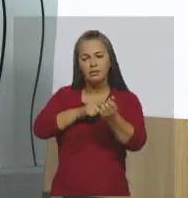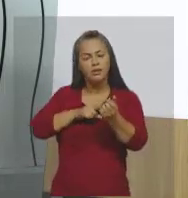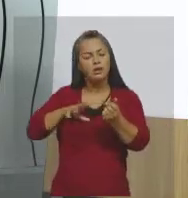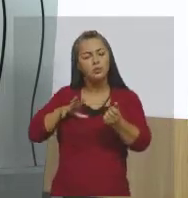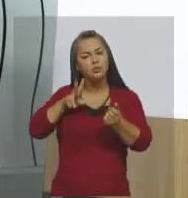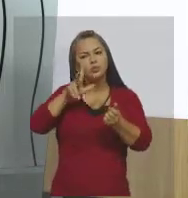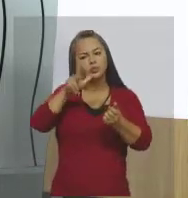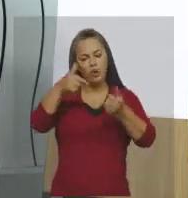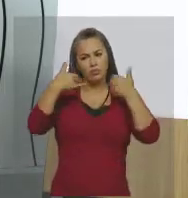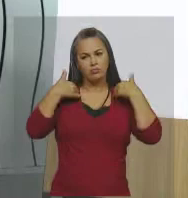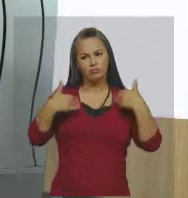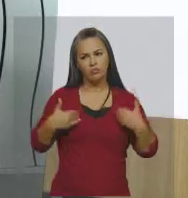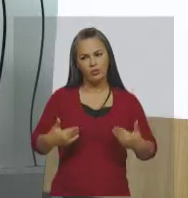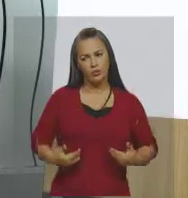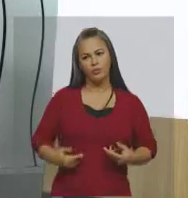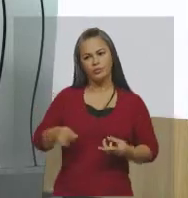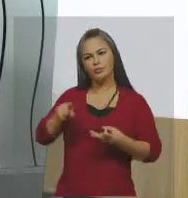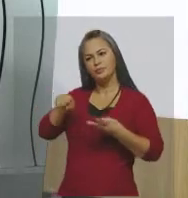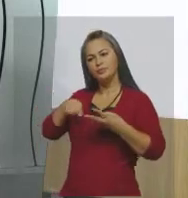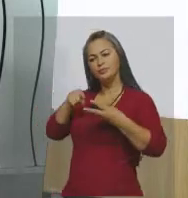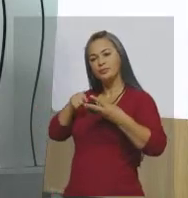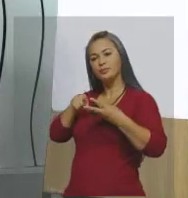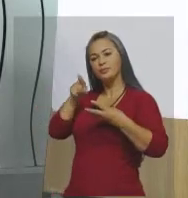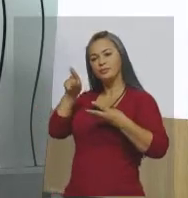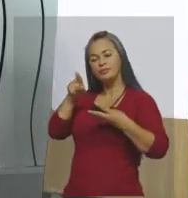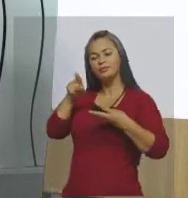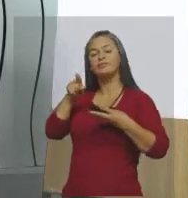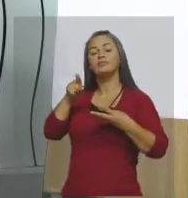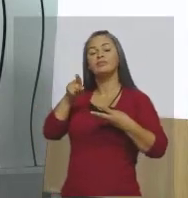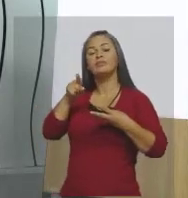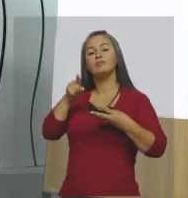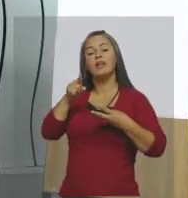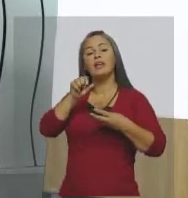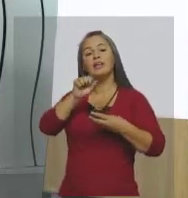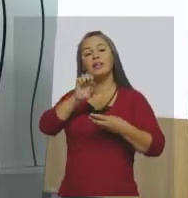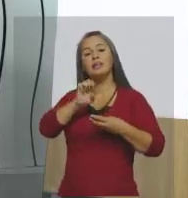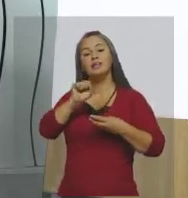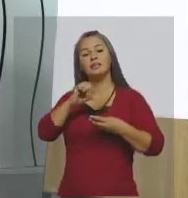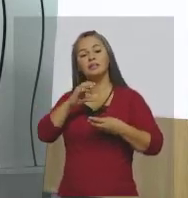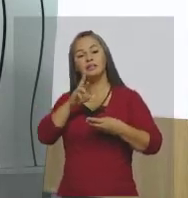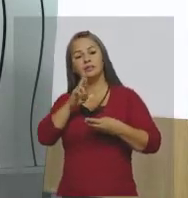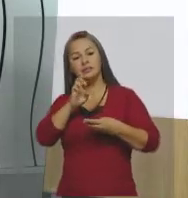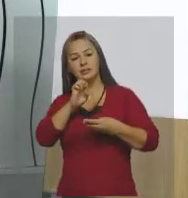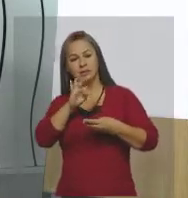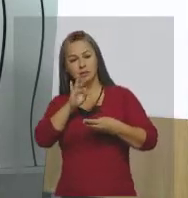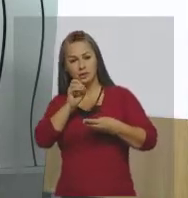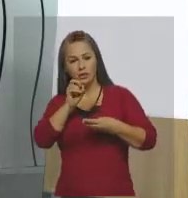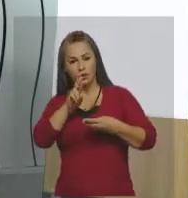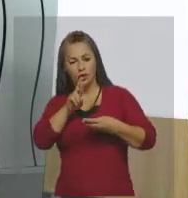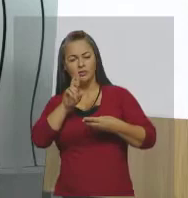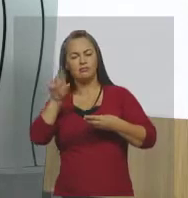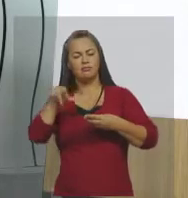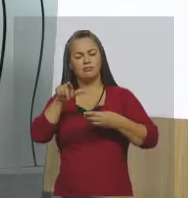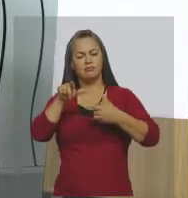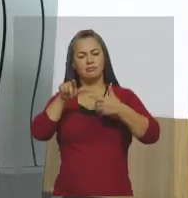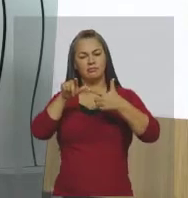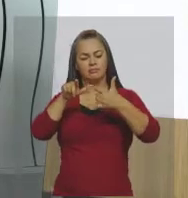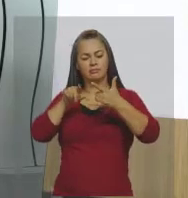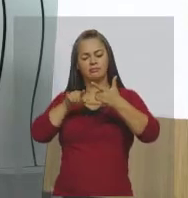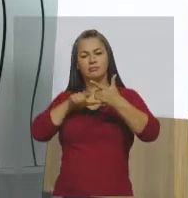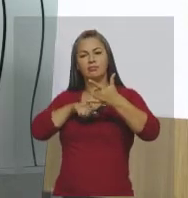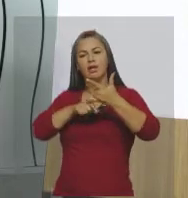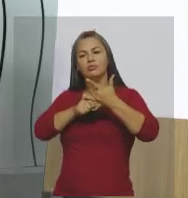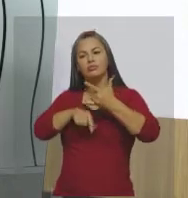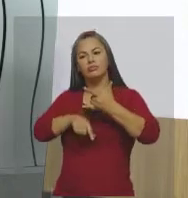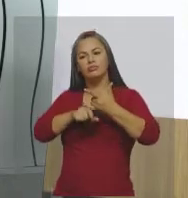corpo. E o sistema excretor tem a função de filtrar o nosso sangue, tirar toxinas do nosso sangue,